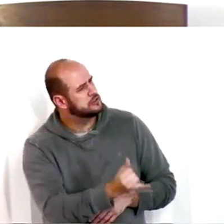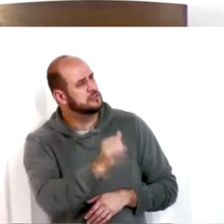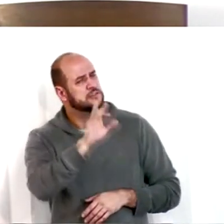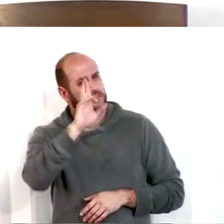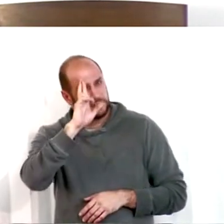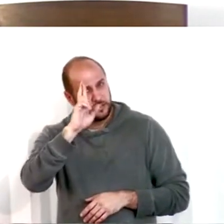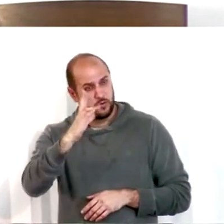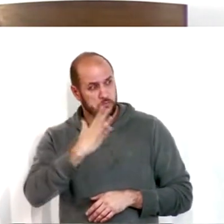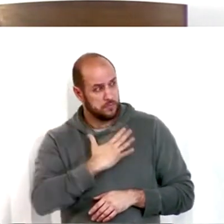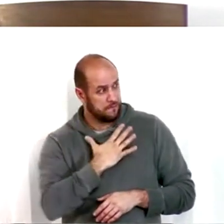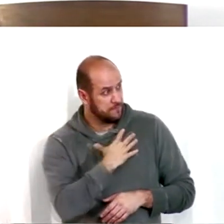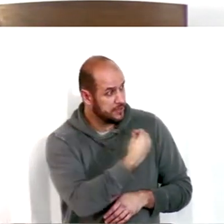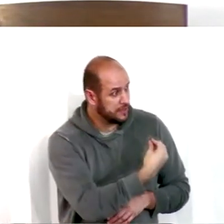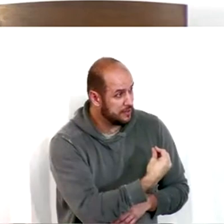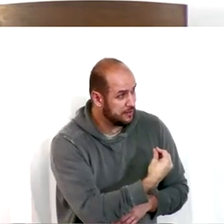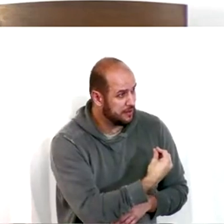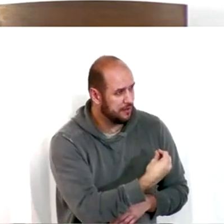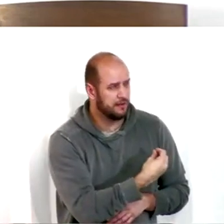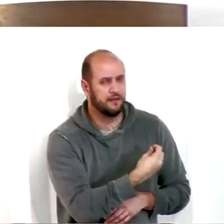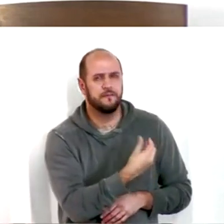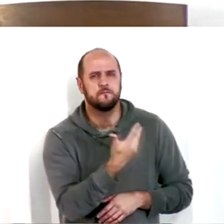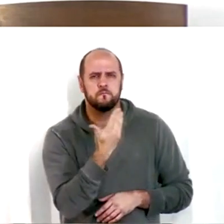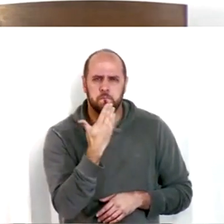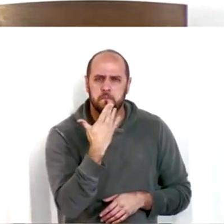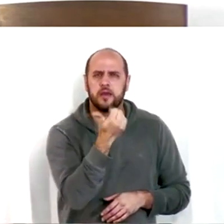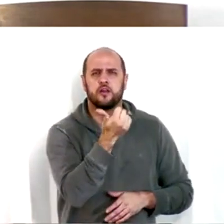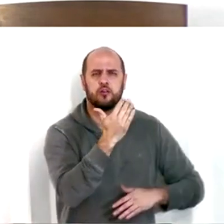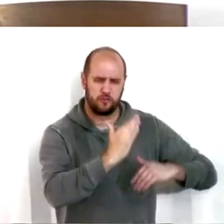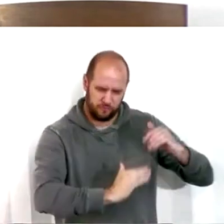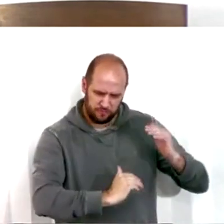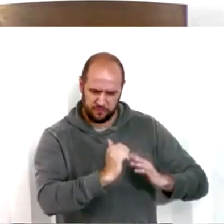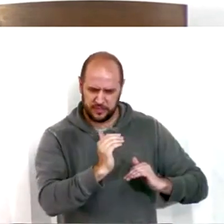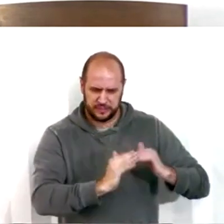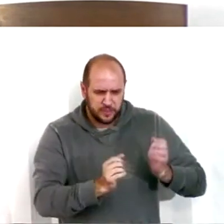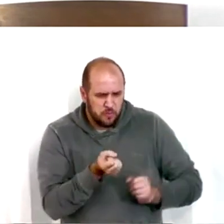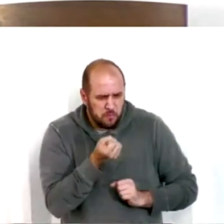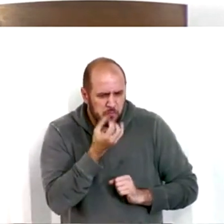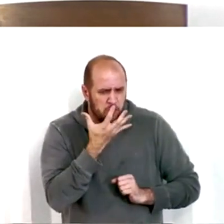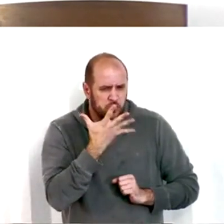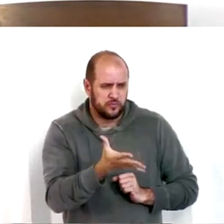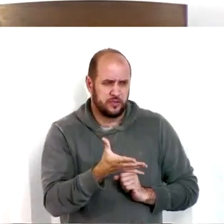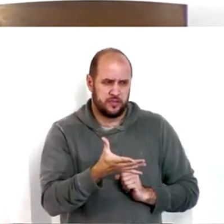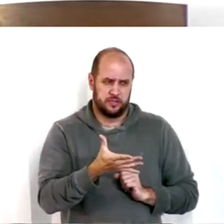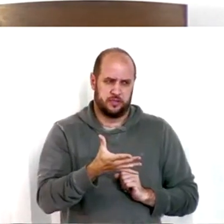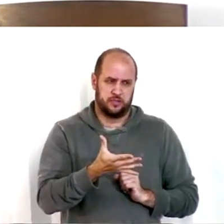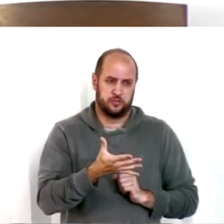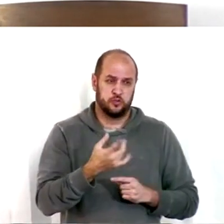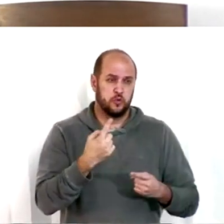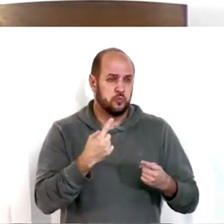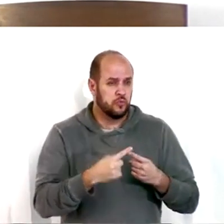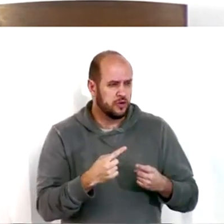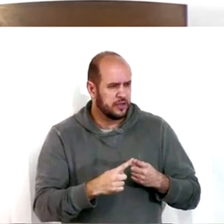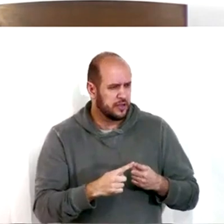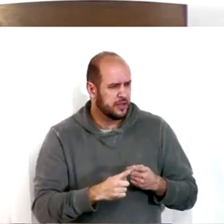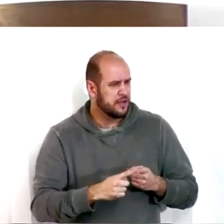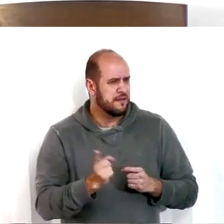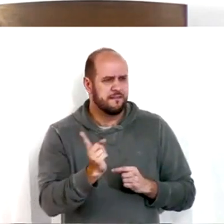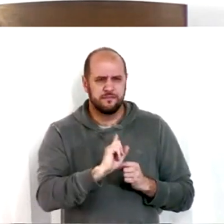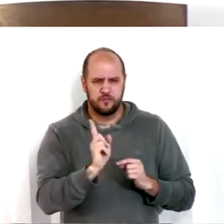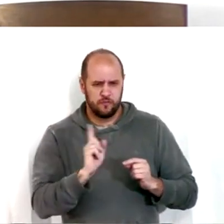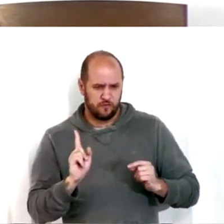Senhor, minha filha. Melhor fizeste a tua última benevolência que a primeira, pois não foste